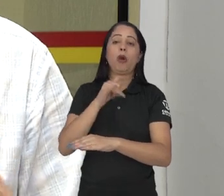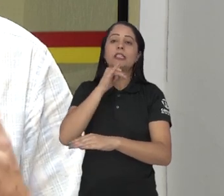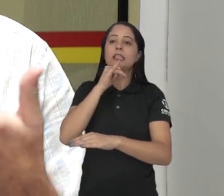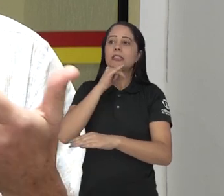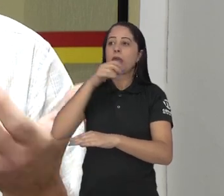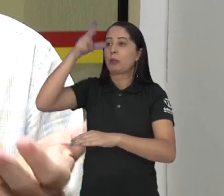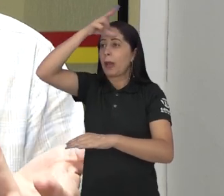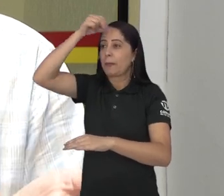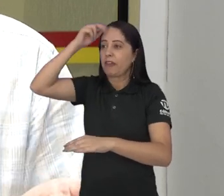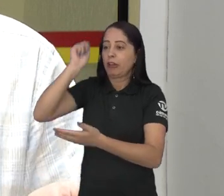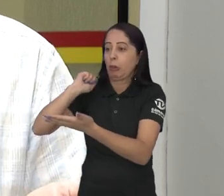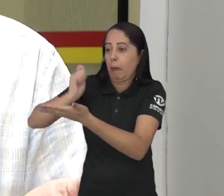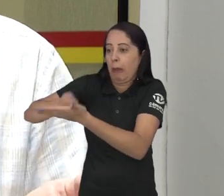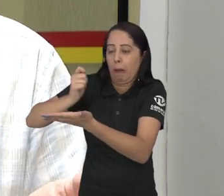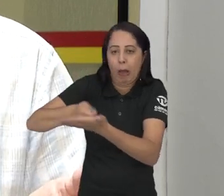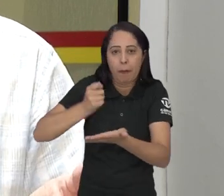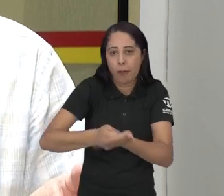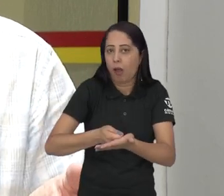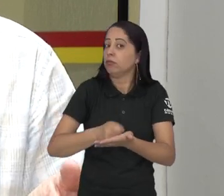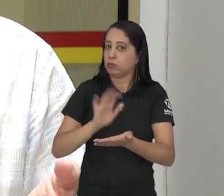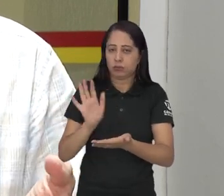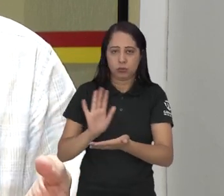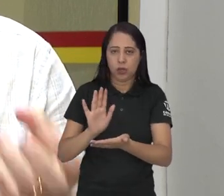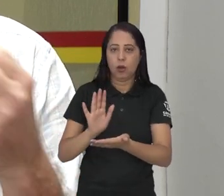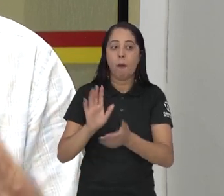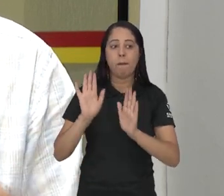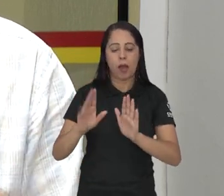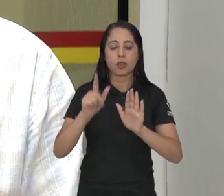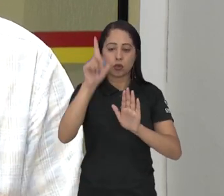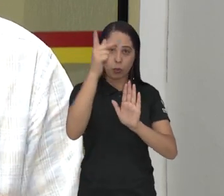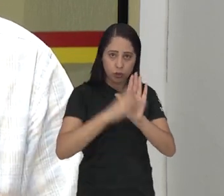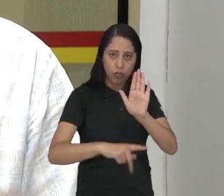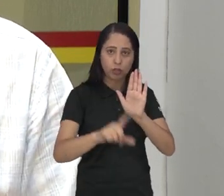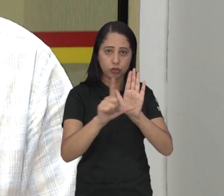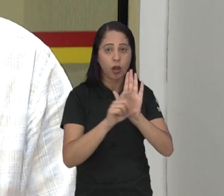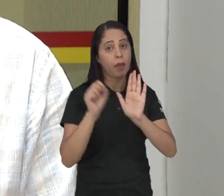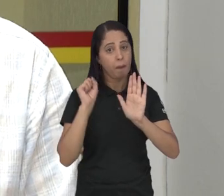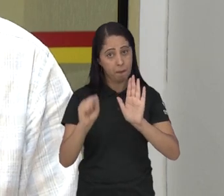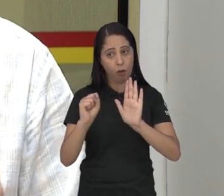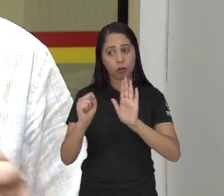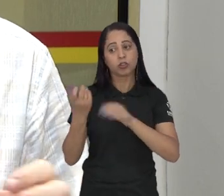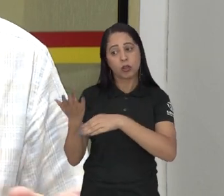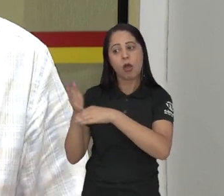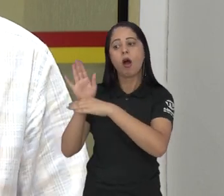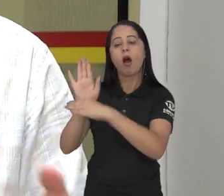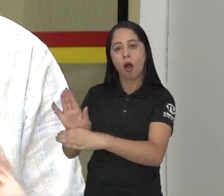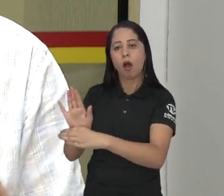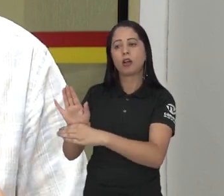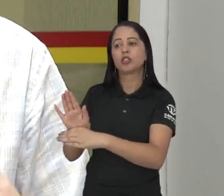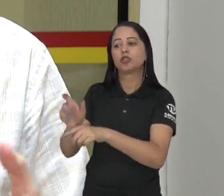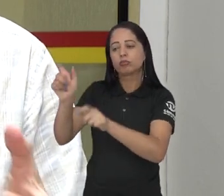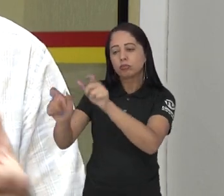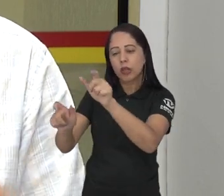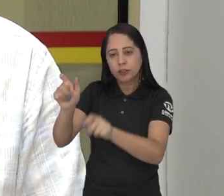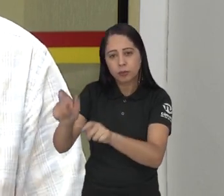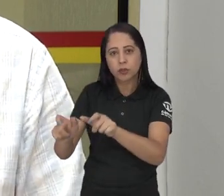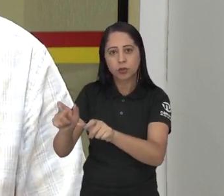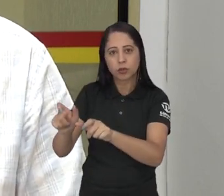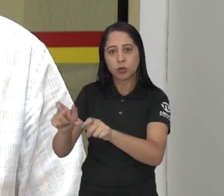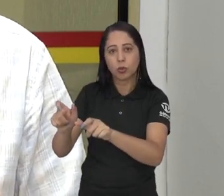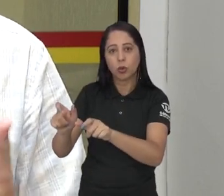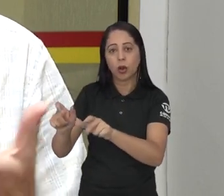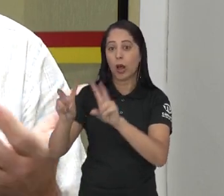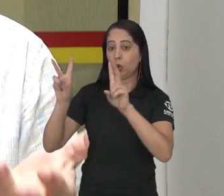pode custo e criar gastos para prefeitura no que vai diz respeito a estrutura de gastos